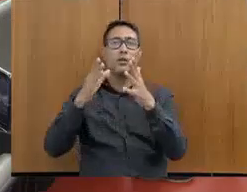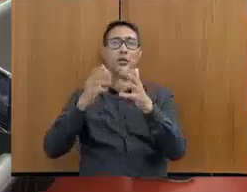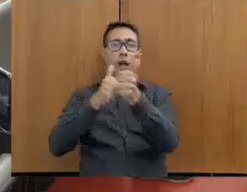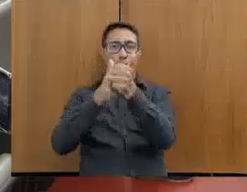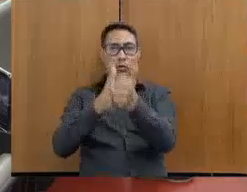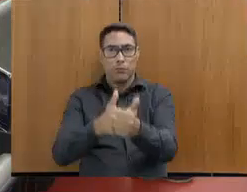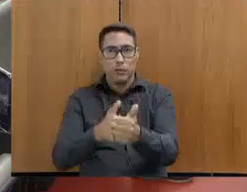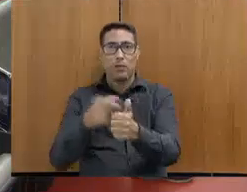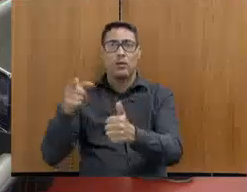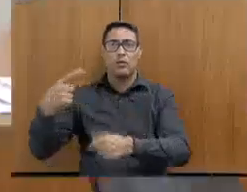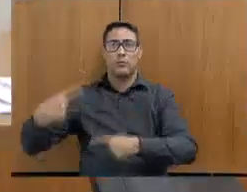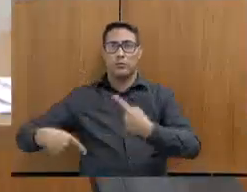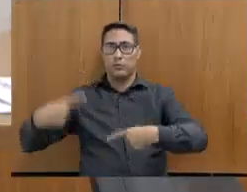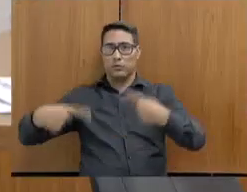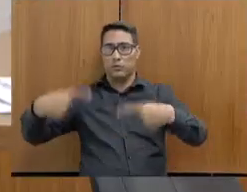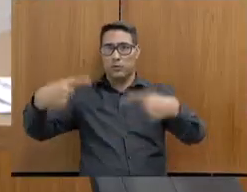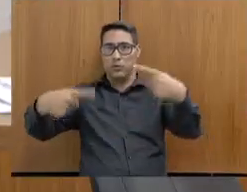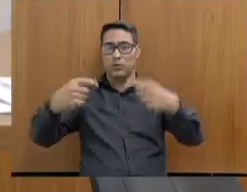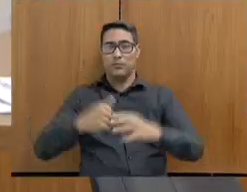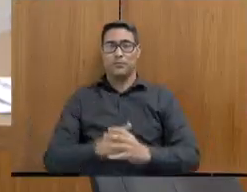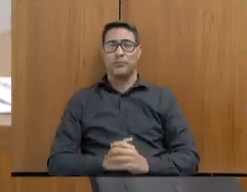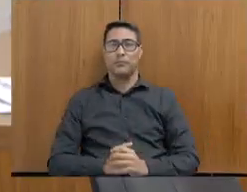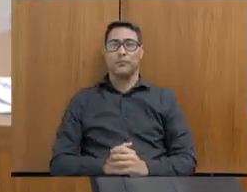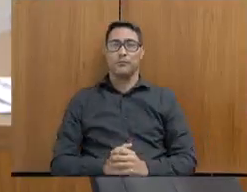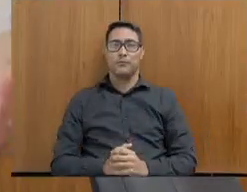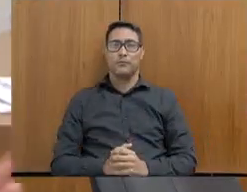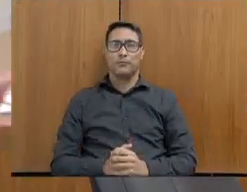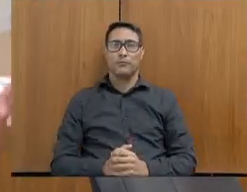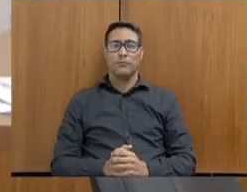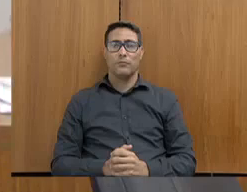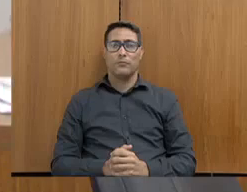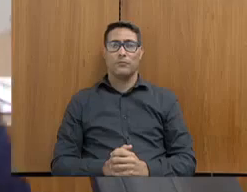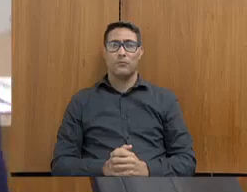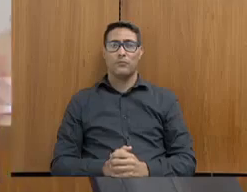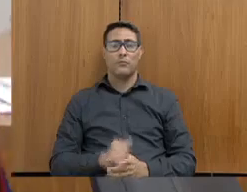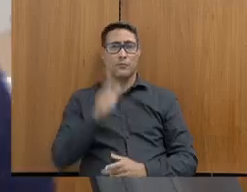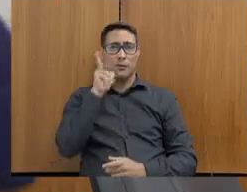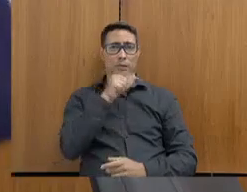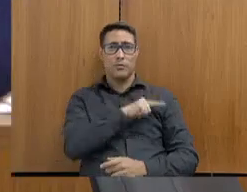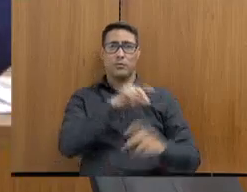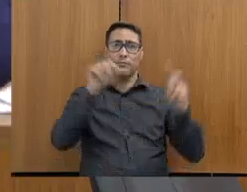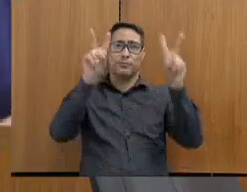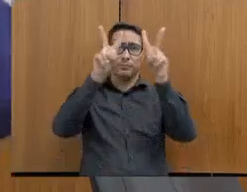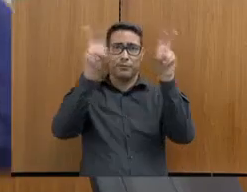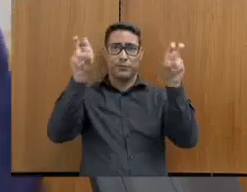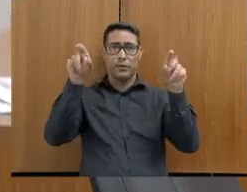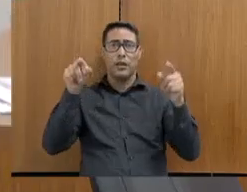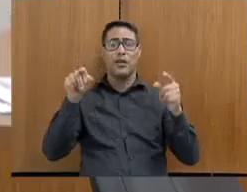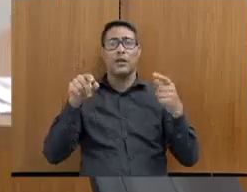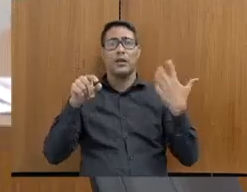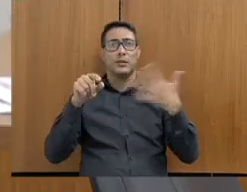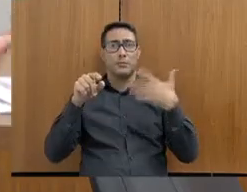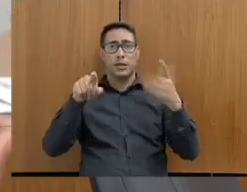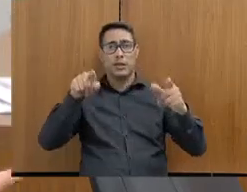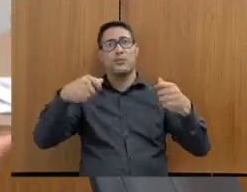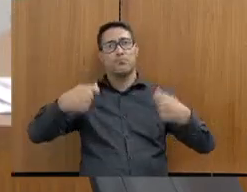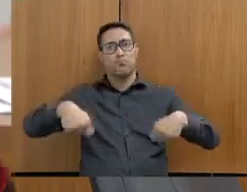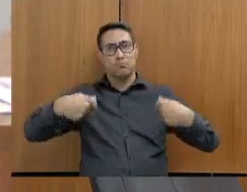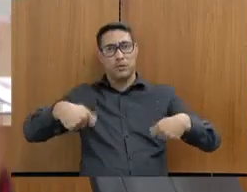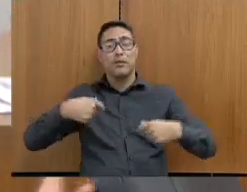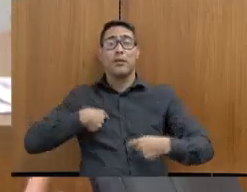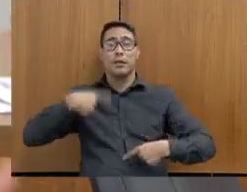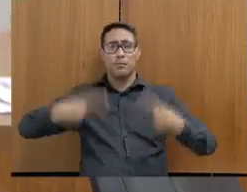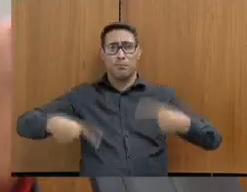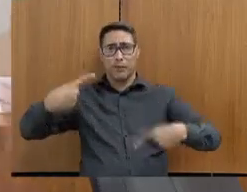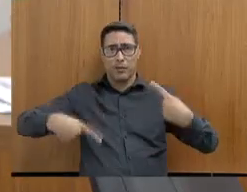gente eu acho que o tema central que a gente precisa debater É